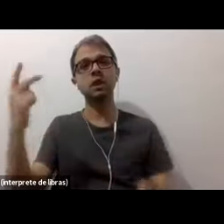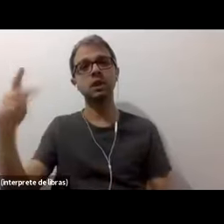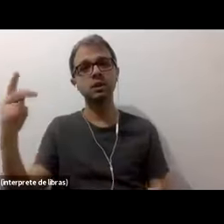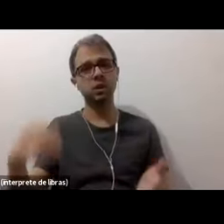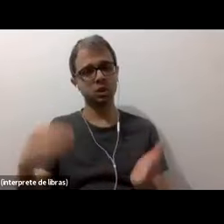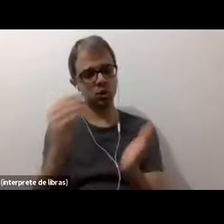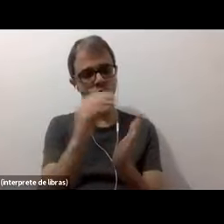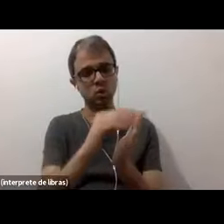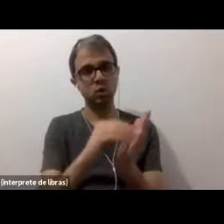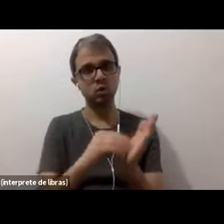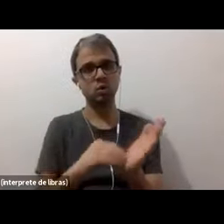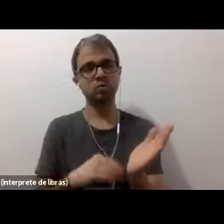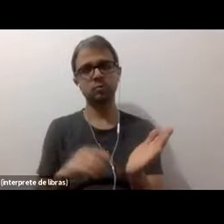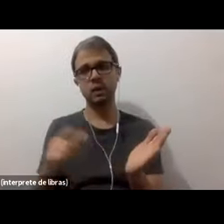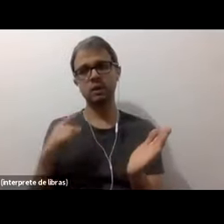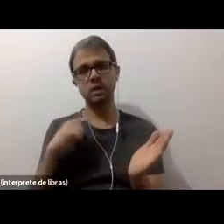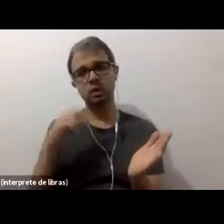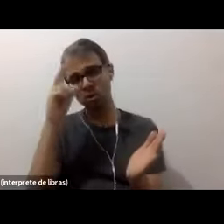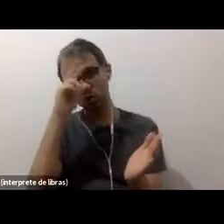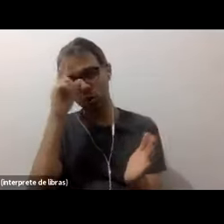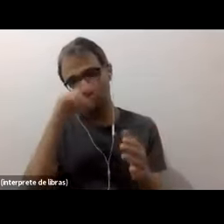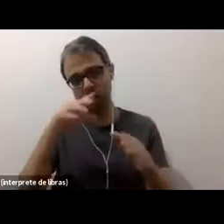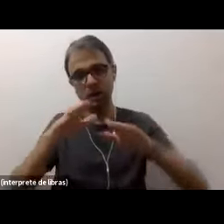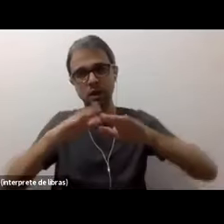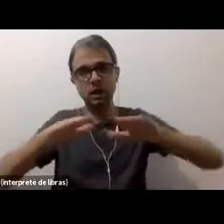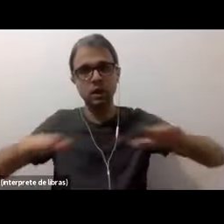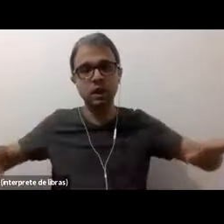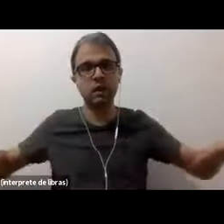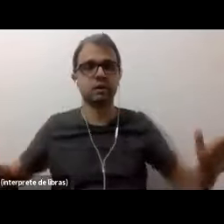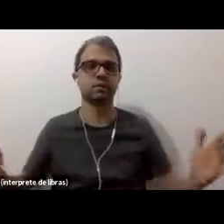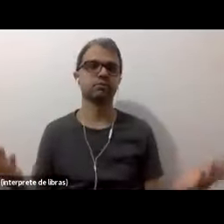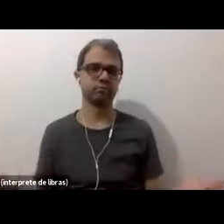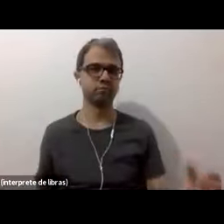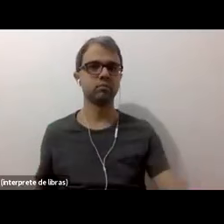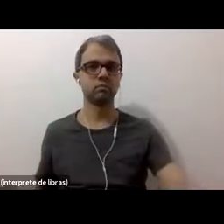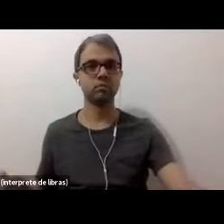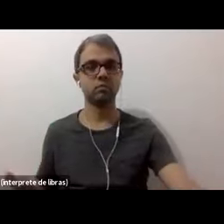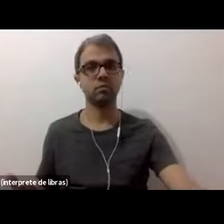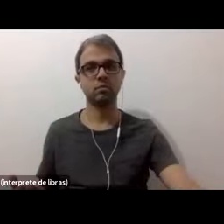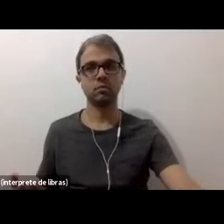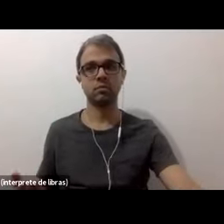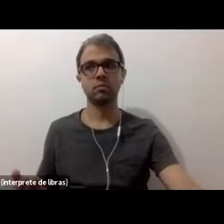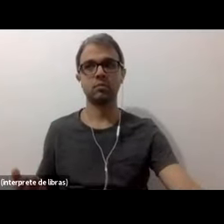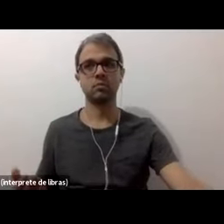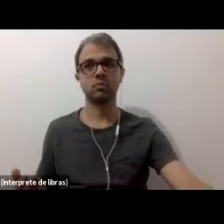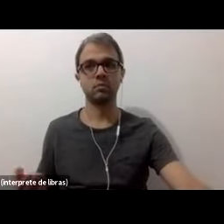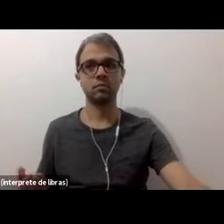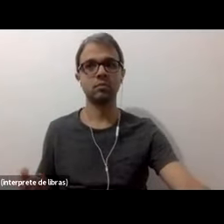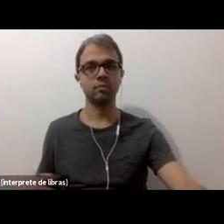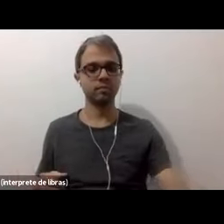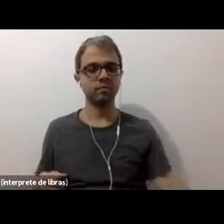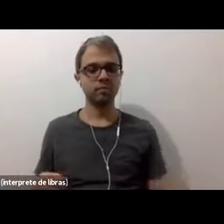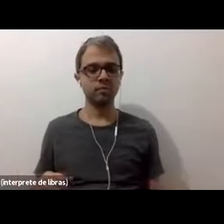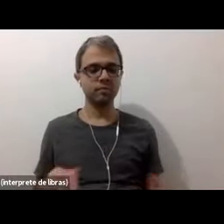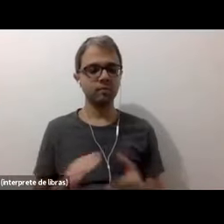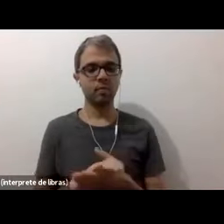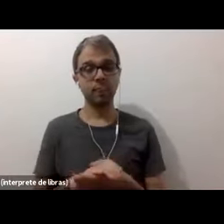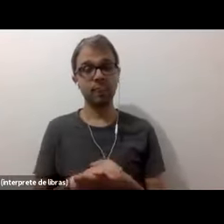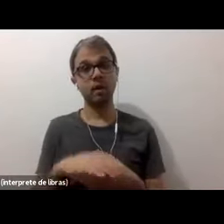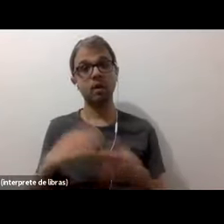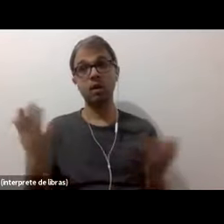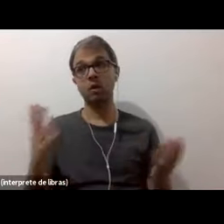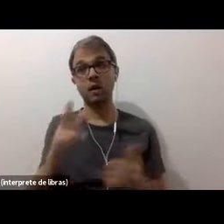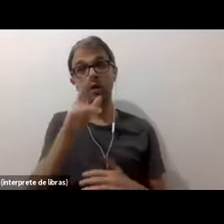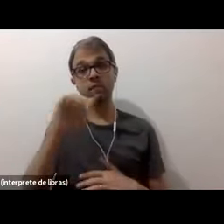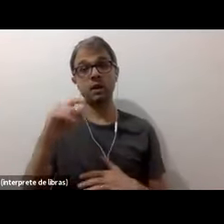da história da criança com as evidências, para que a tomada de decisão seja feita sempre em cima de dados,